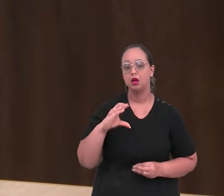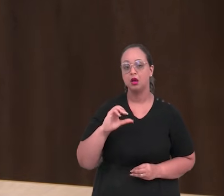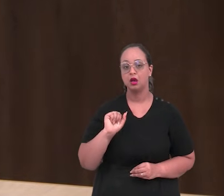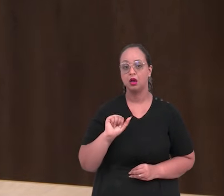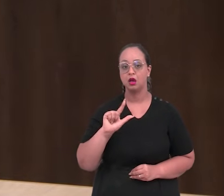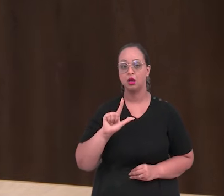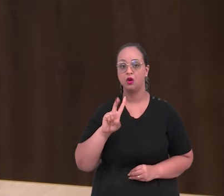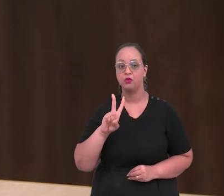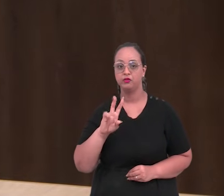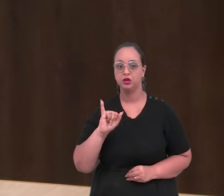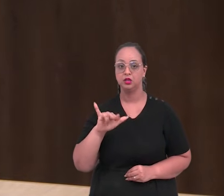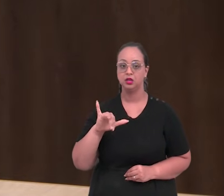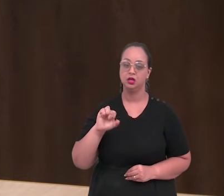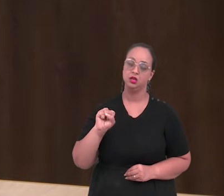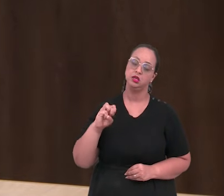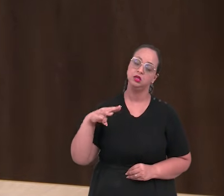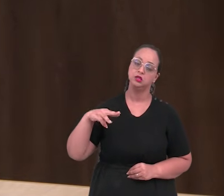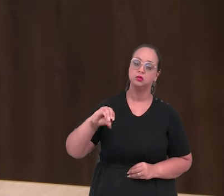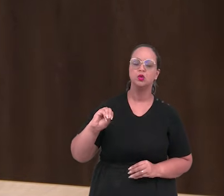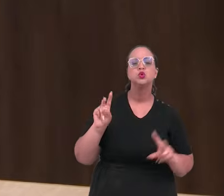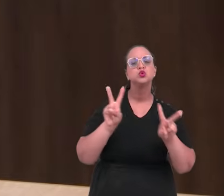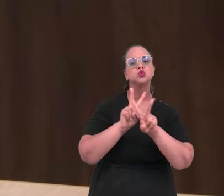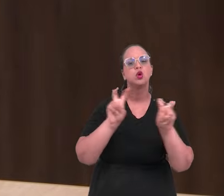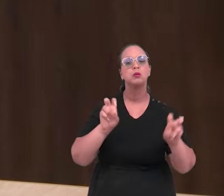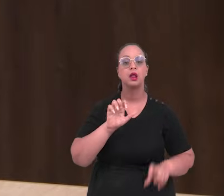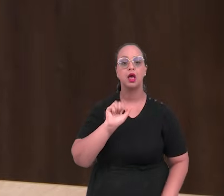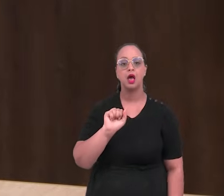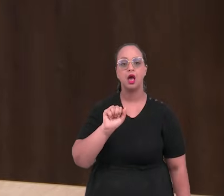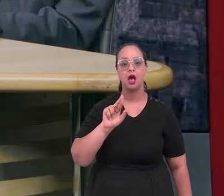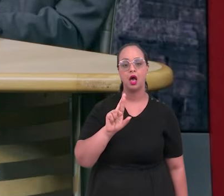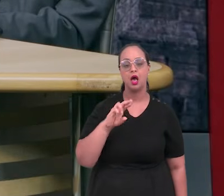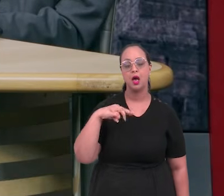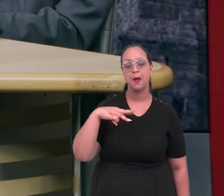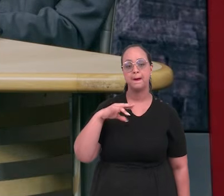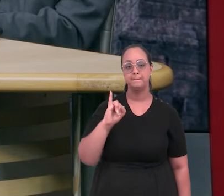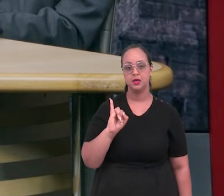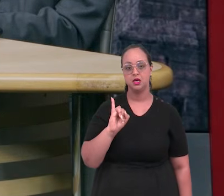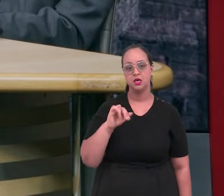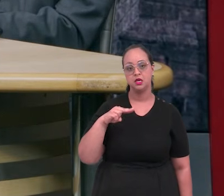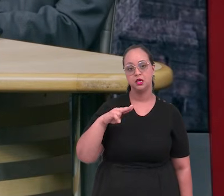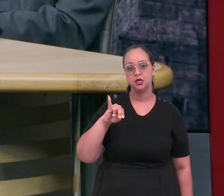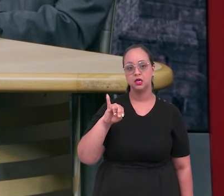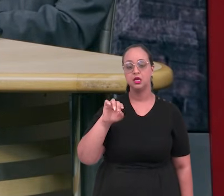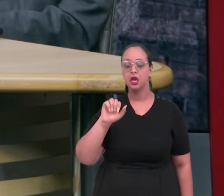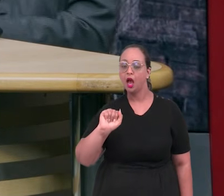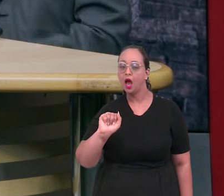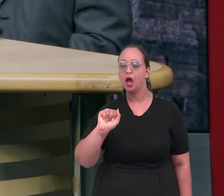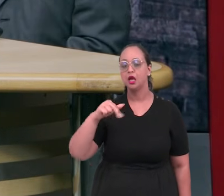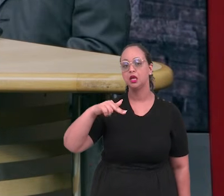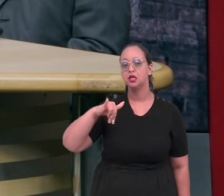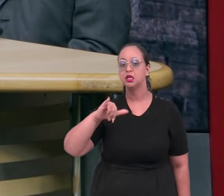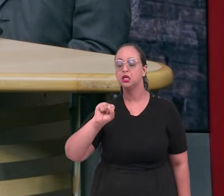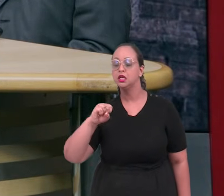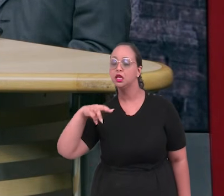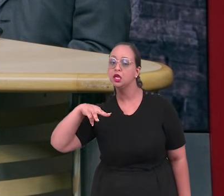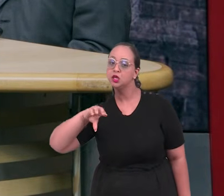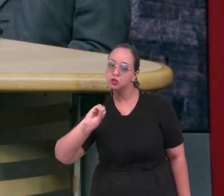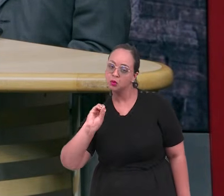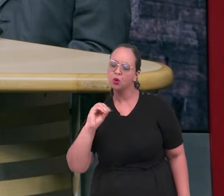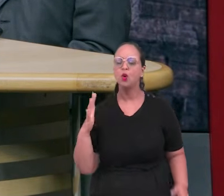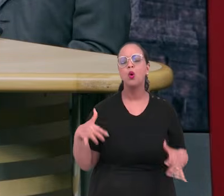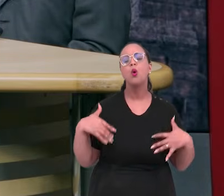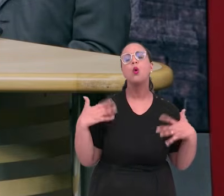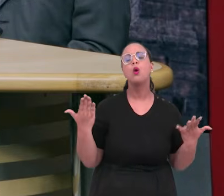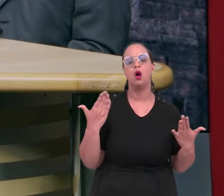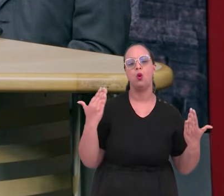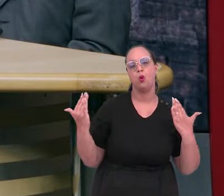calvinismo, que é sobre arminianismo. Bom, aqui é só fazendo comparação, que é a clássica comparação entre o